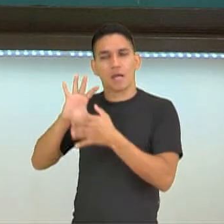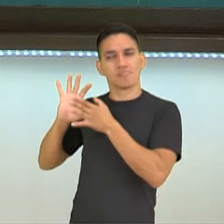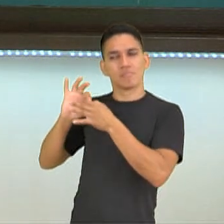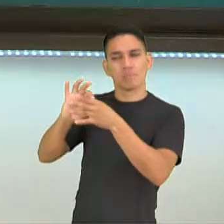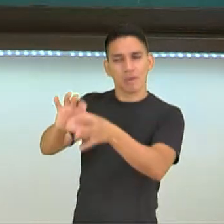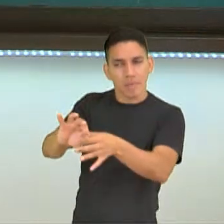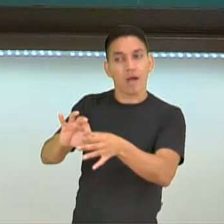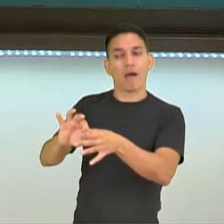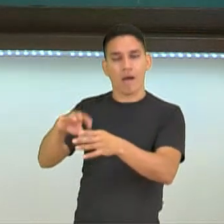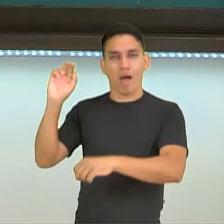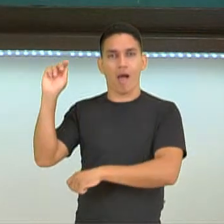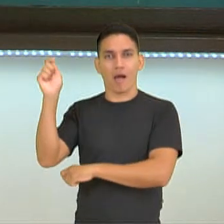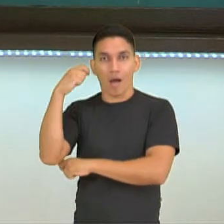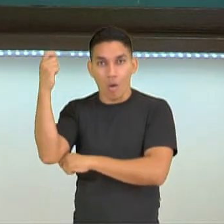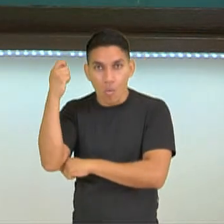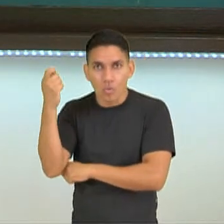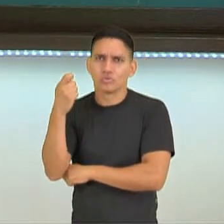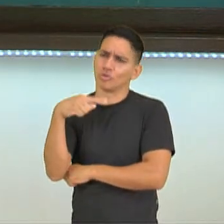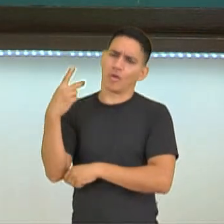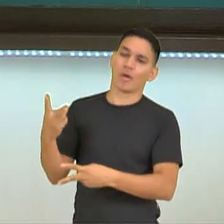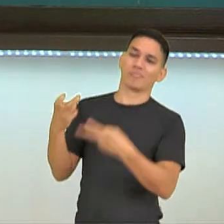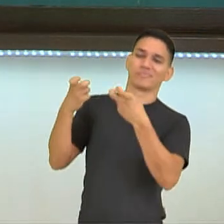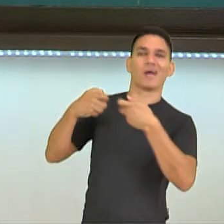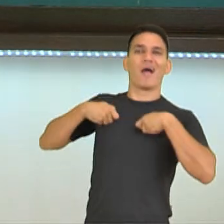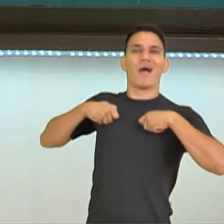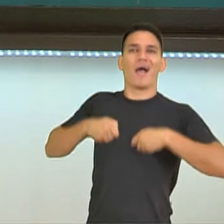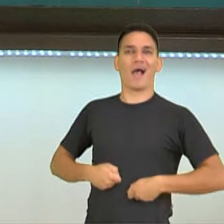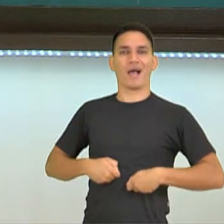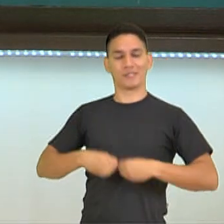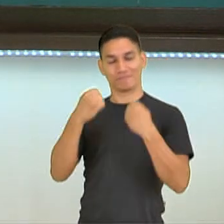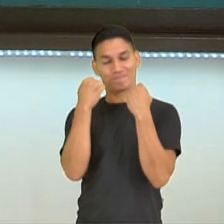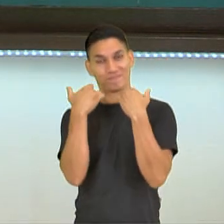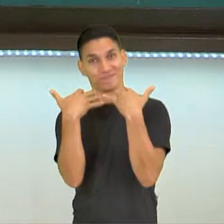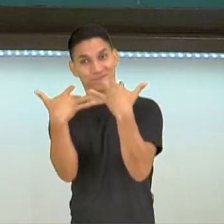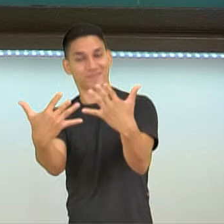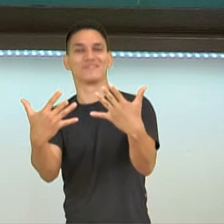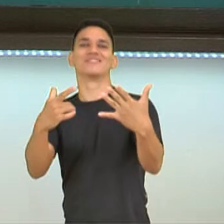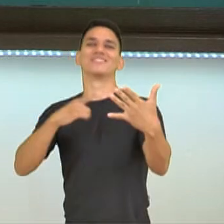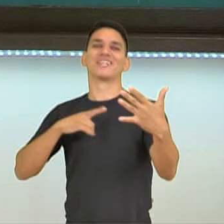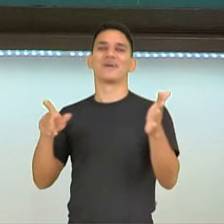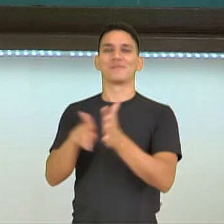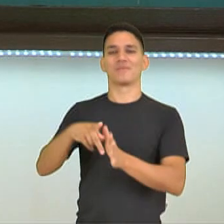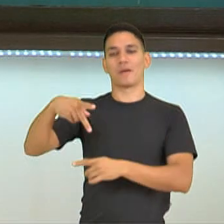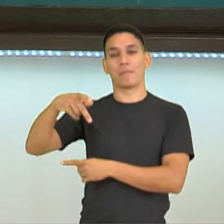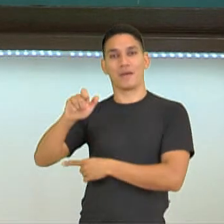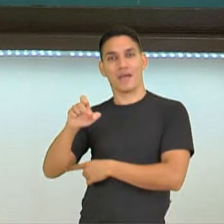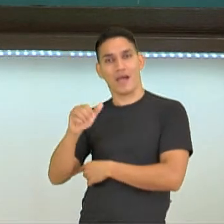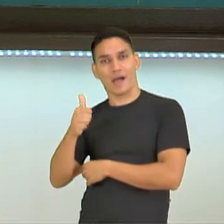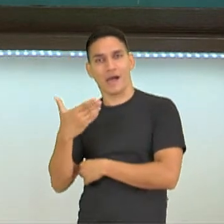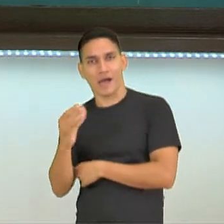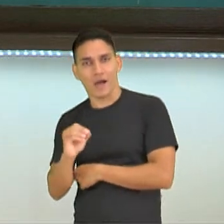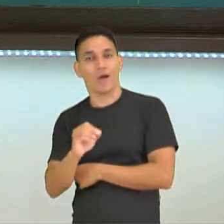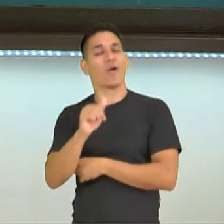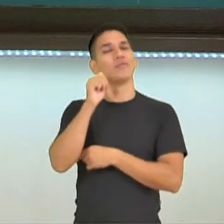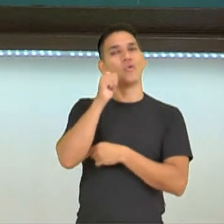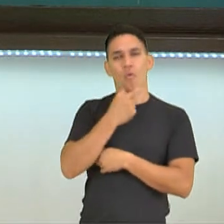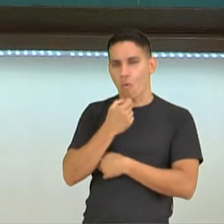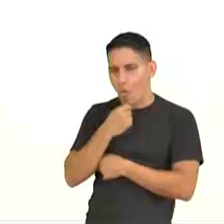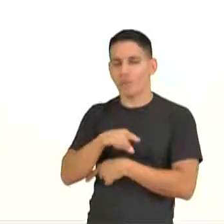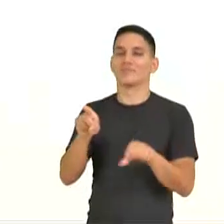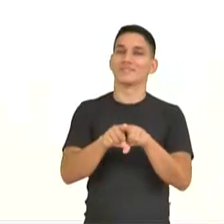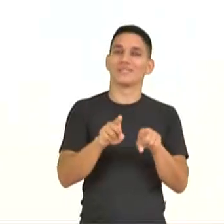sempre conseguimos observar a vestimenta muito marcante do peão e da dama.